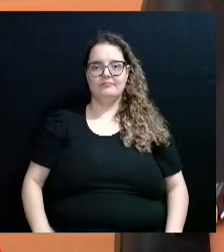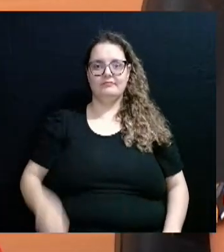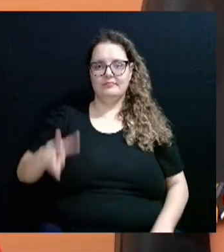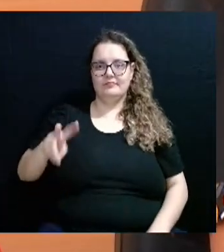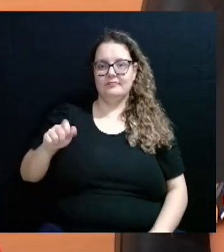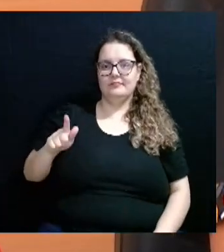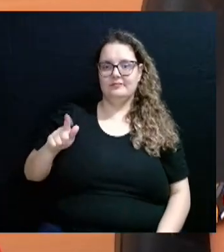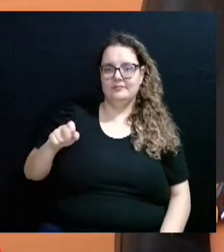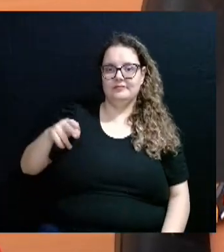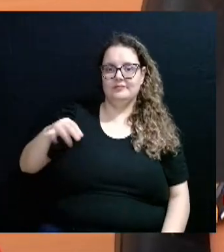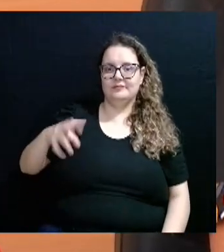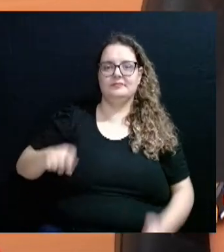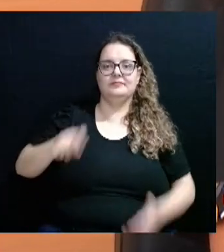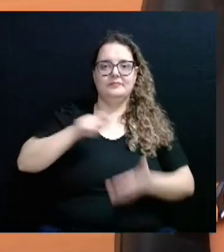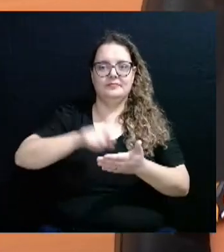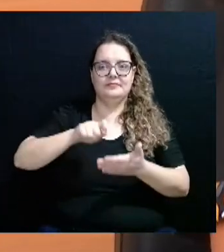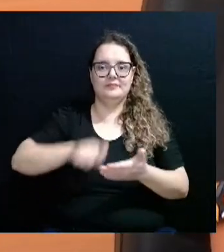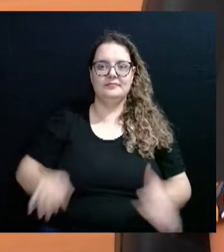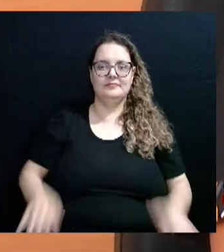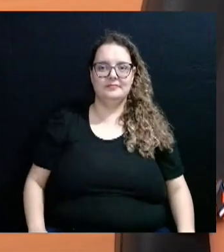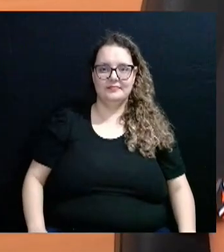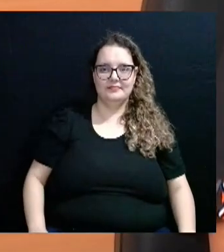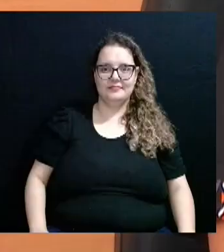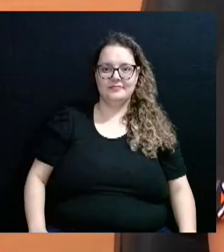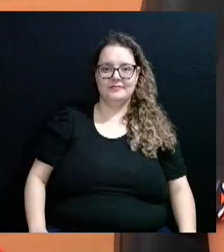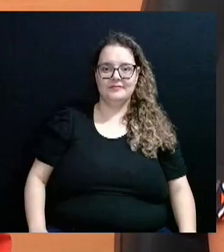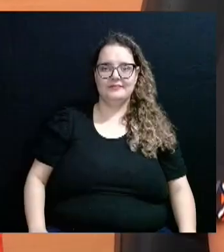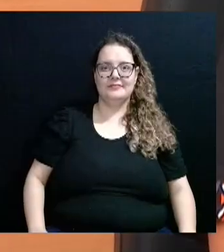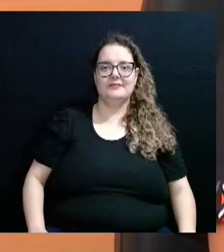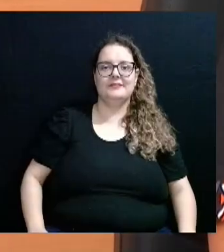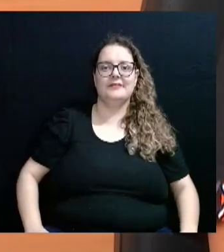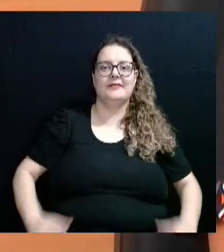da parede da casa dos outros.